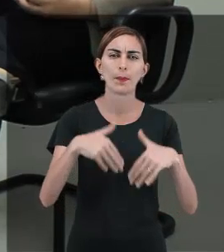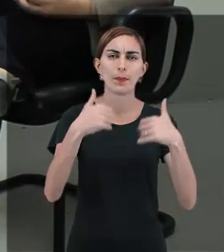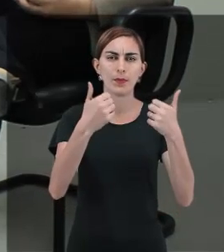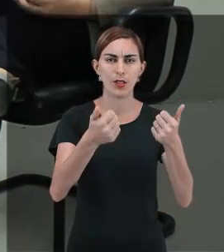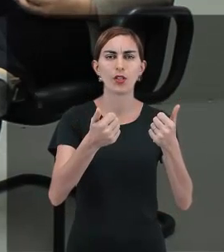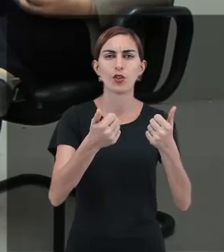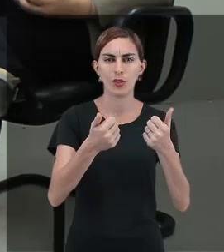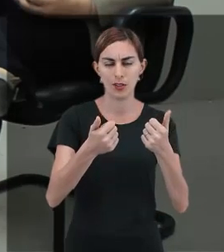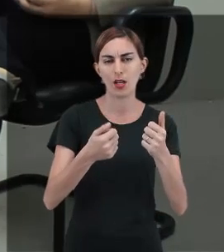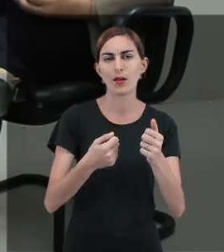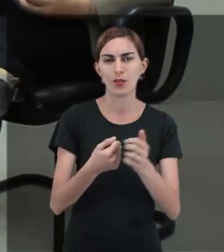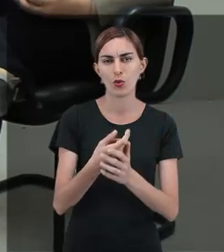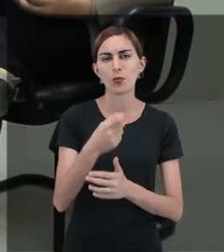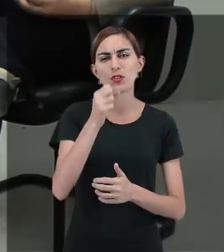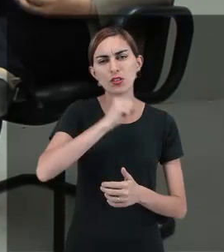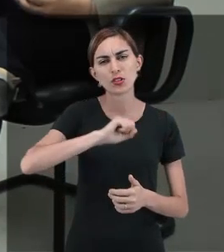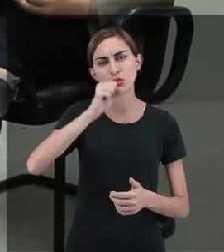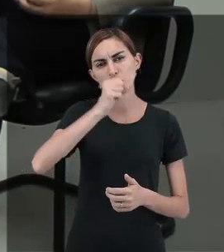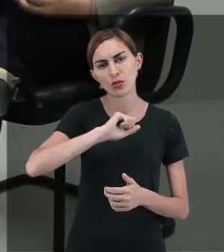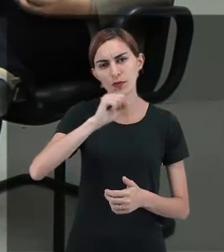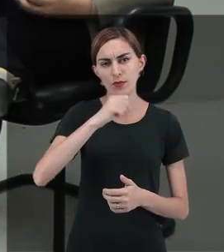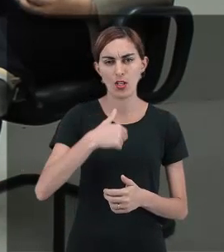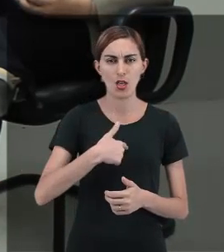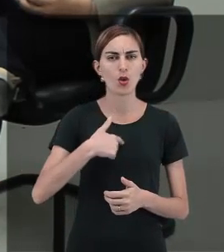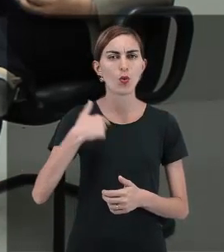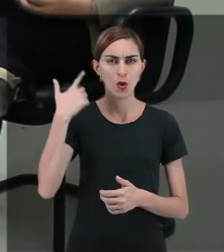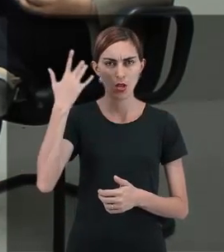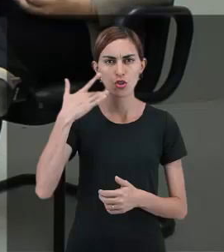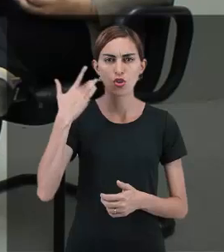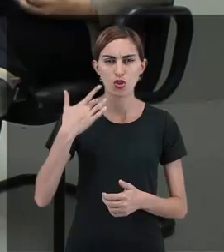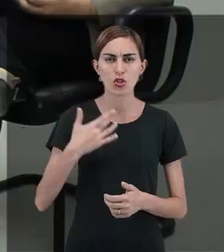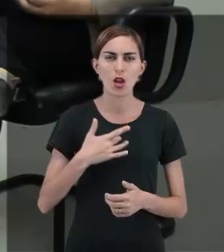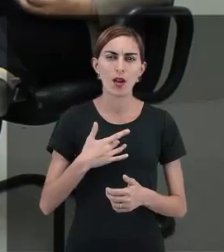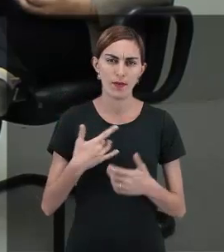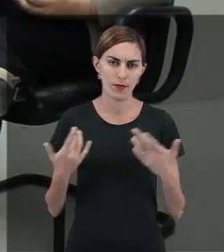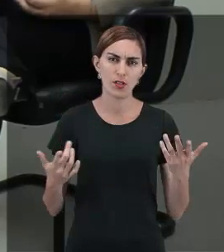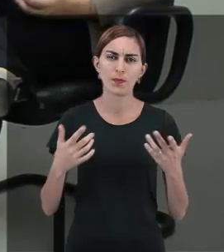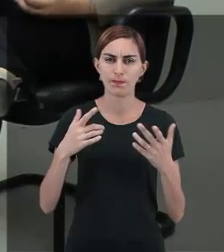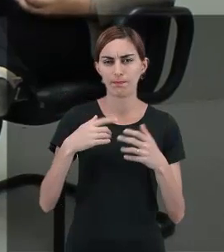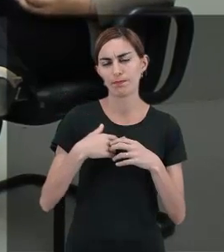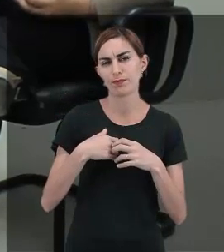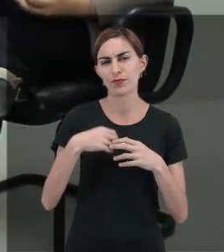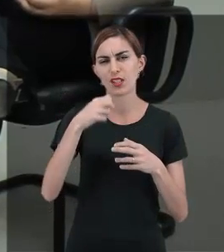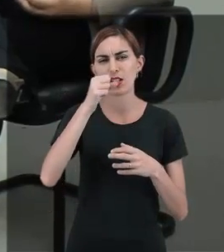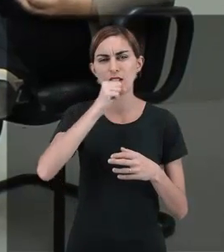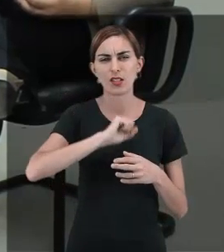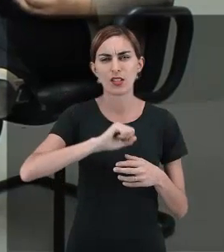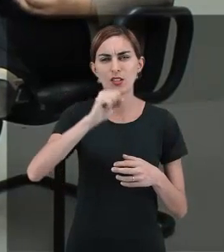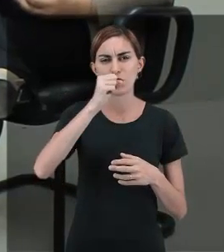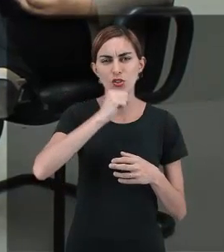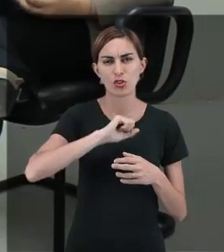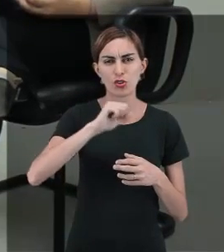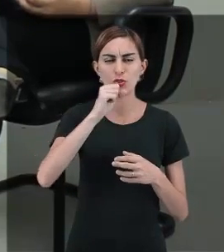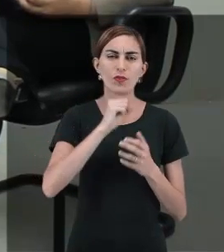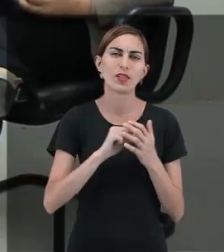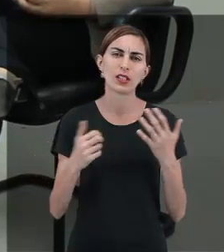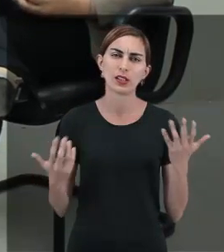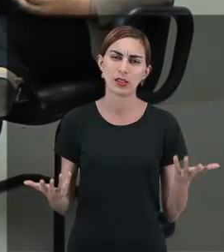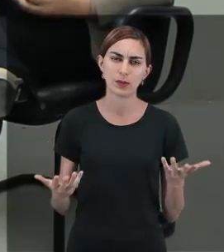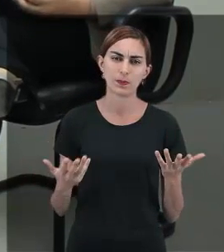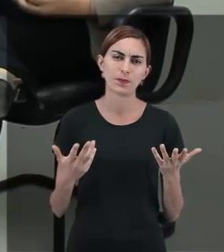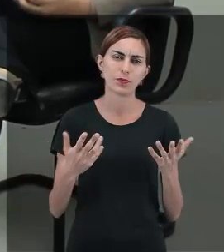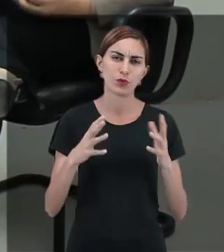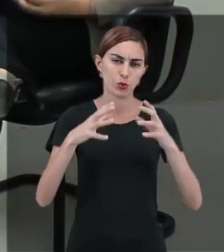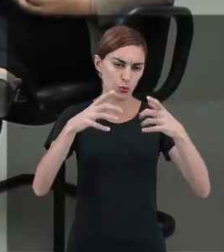para comprar sorvete? E eu achava, na minha opinião, que era sorveteria, todo mundo pensa em sorveteria. Isso, obviamente, né?